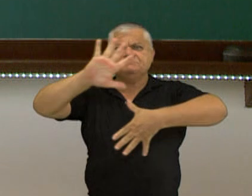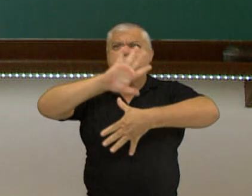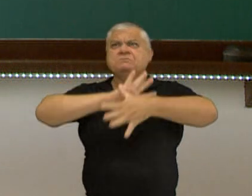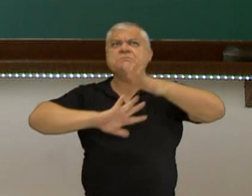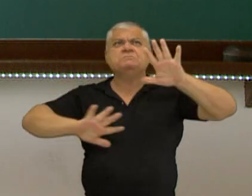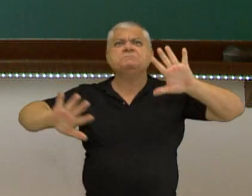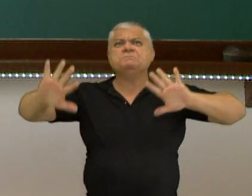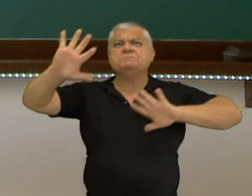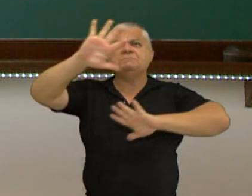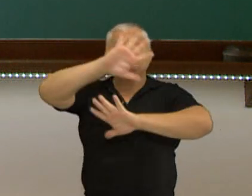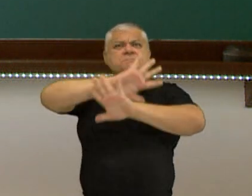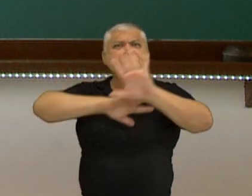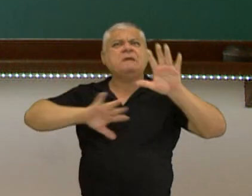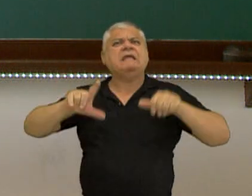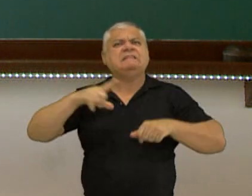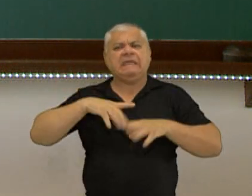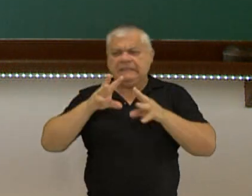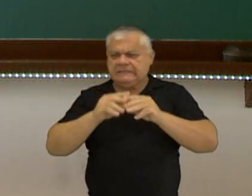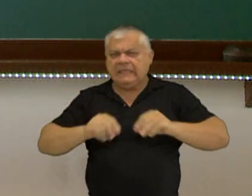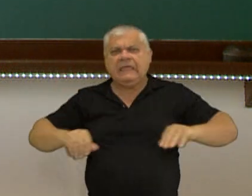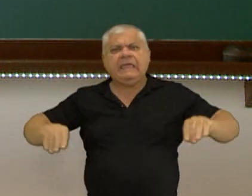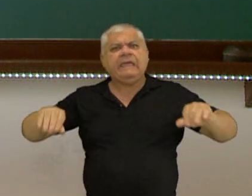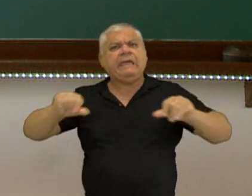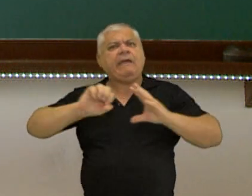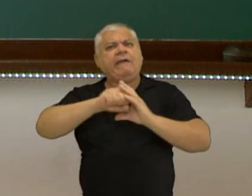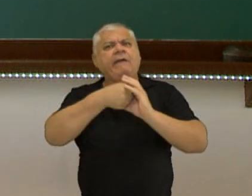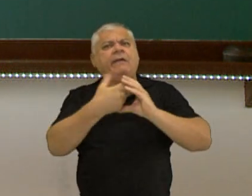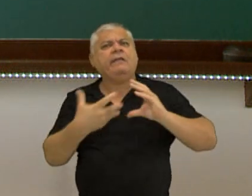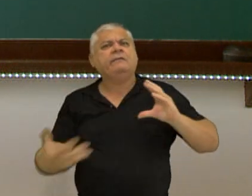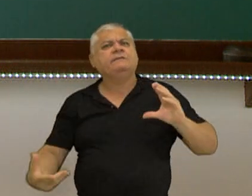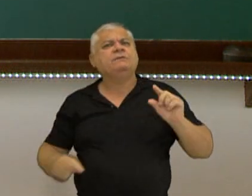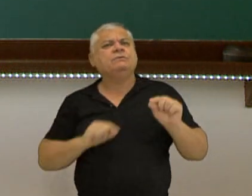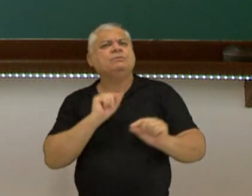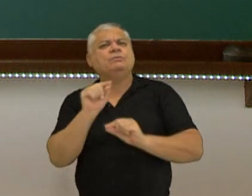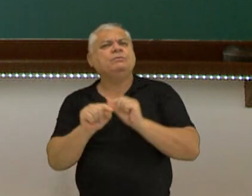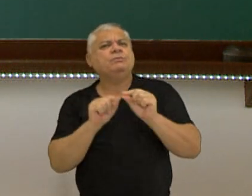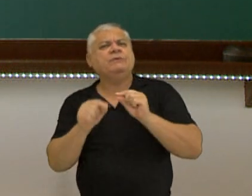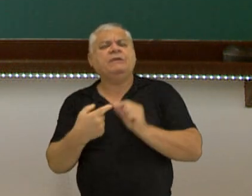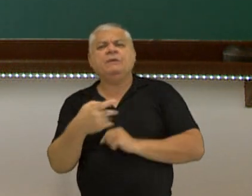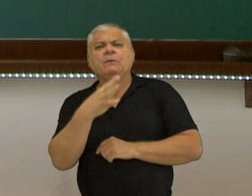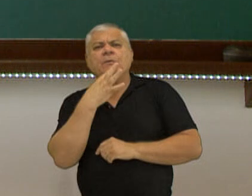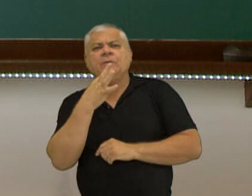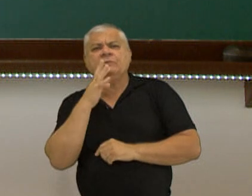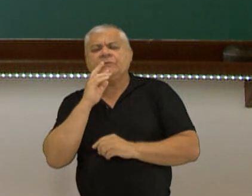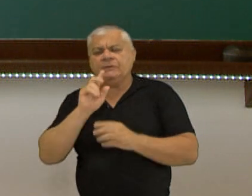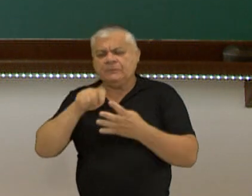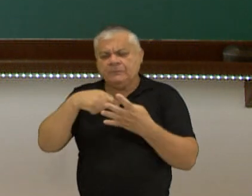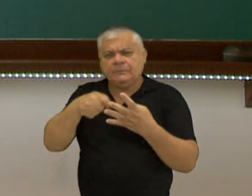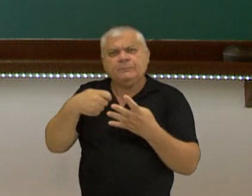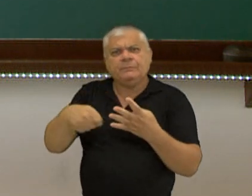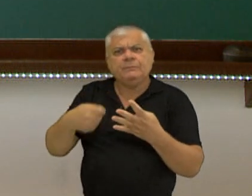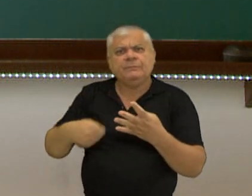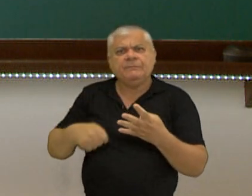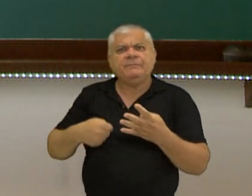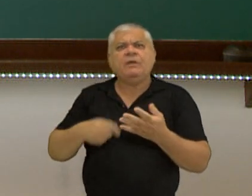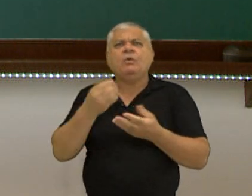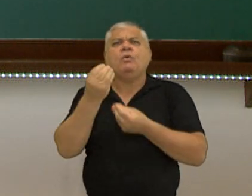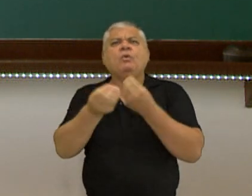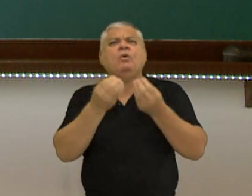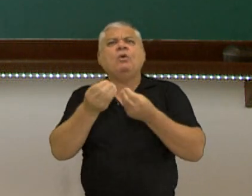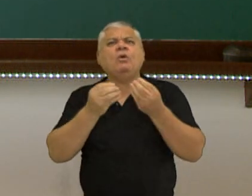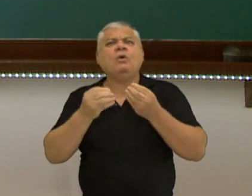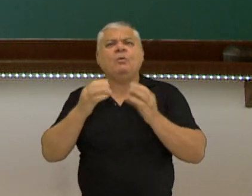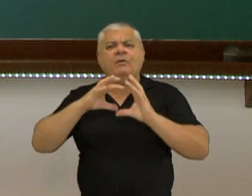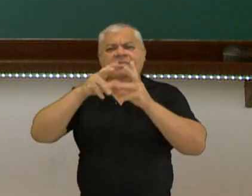terras emersas. Que características que nós vamos estudar, vamos conhecer a divisão geográfica,